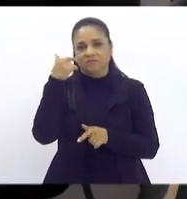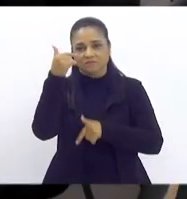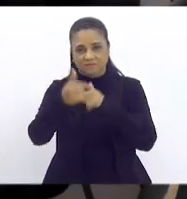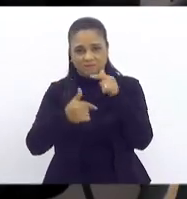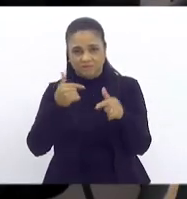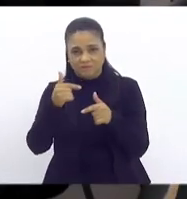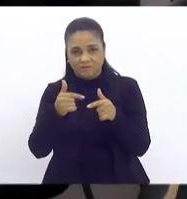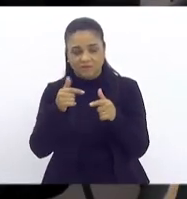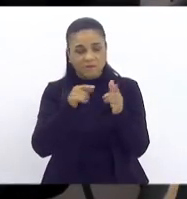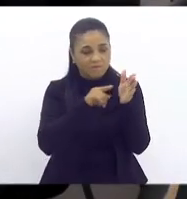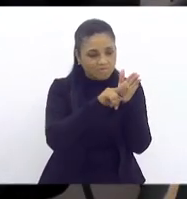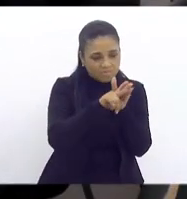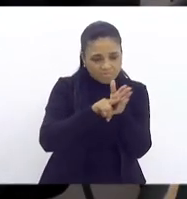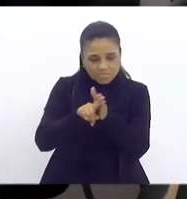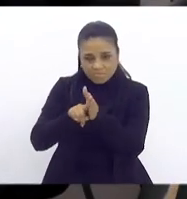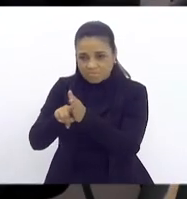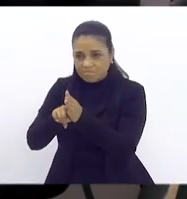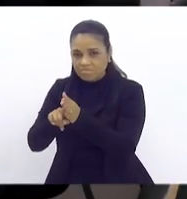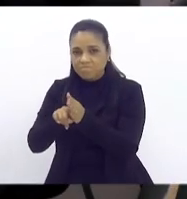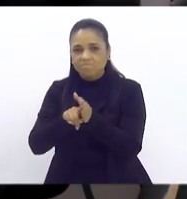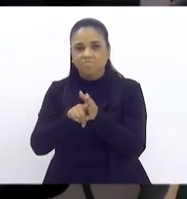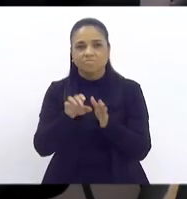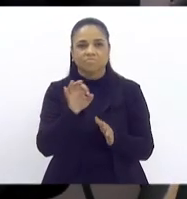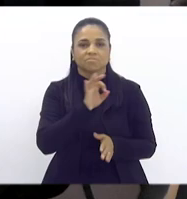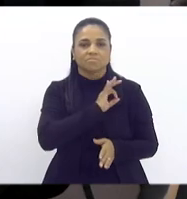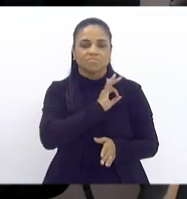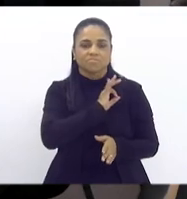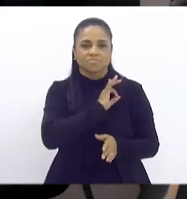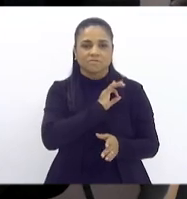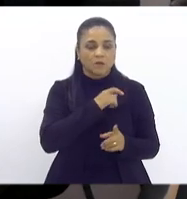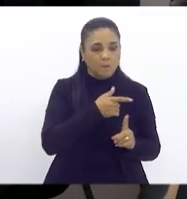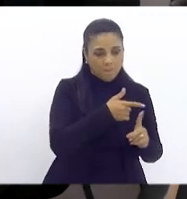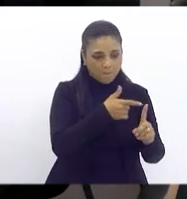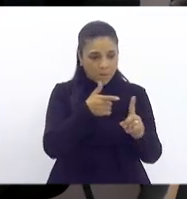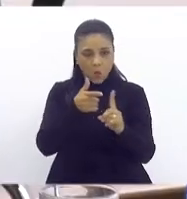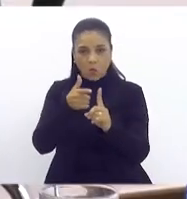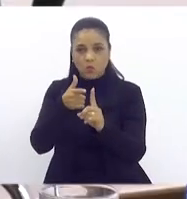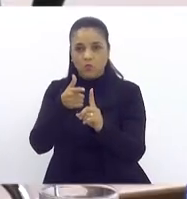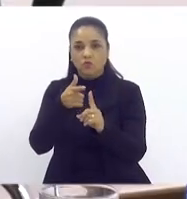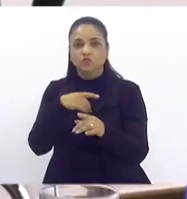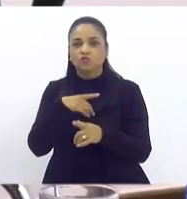desses casos das abordagens policiais dos Recon